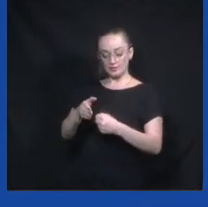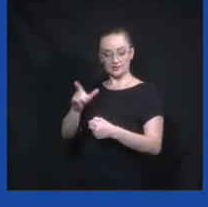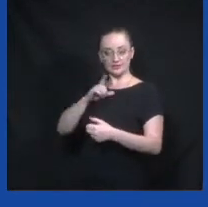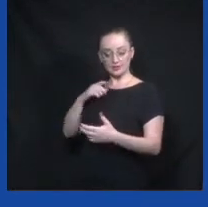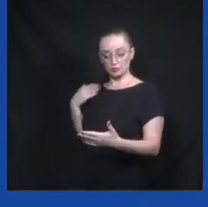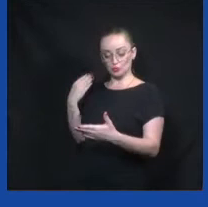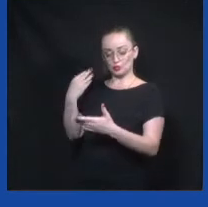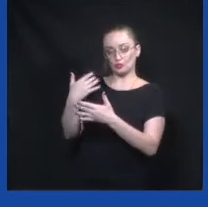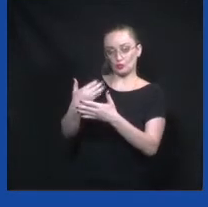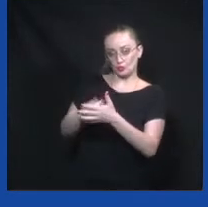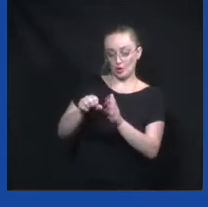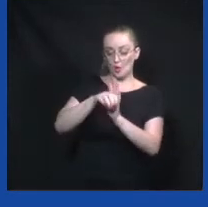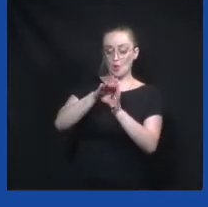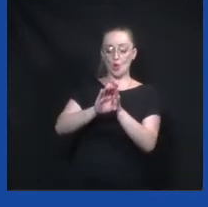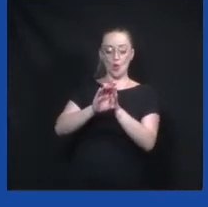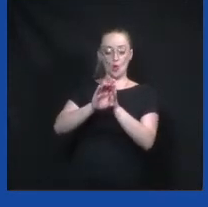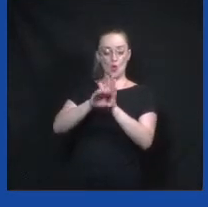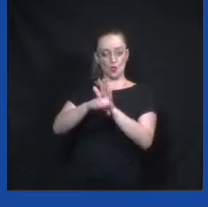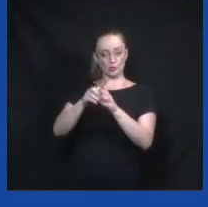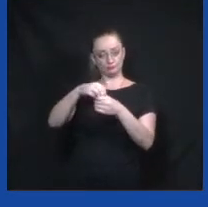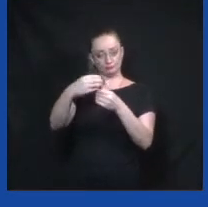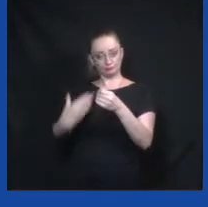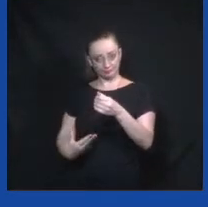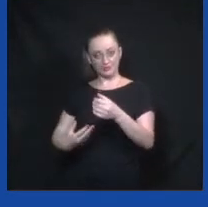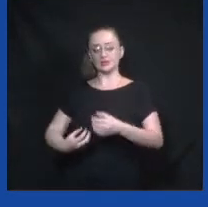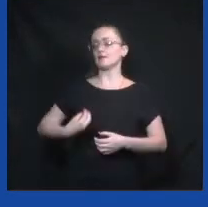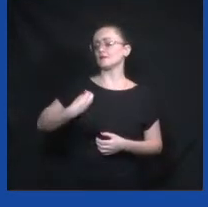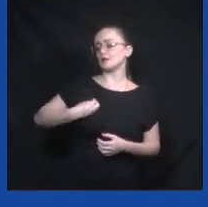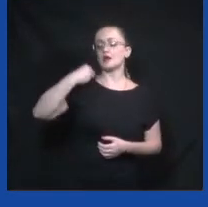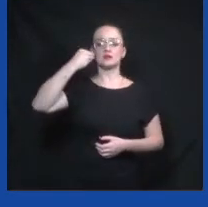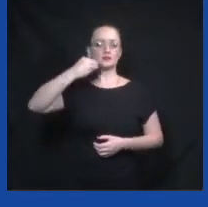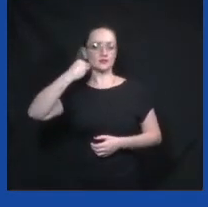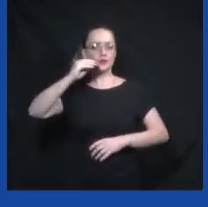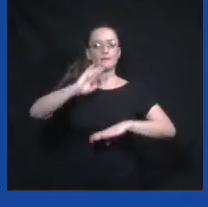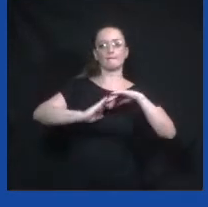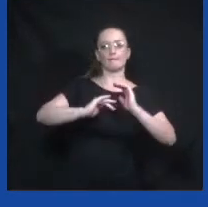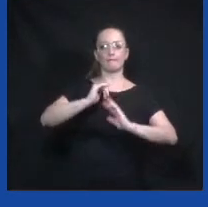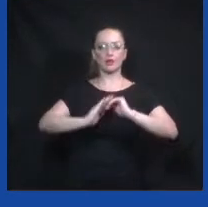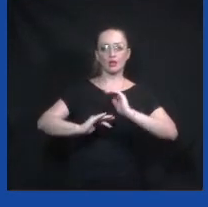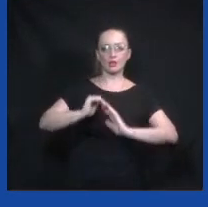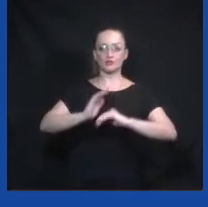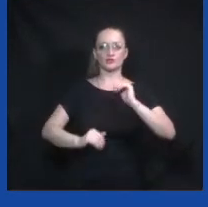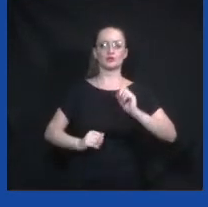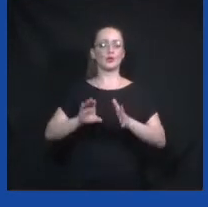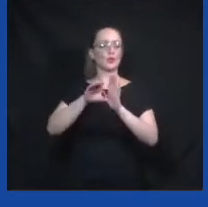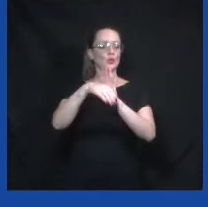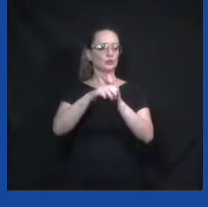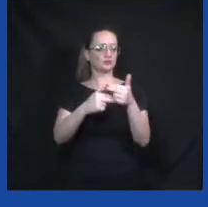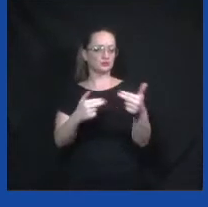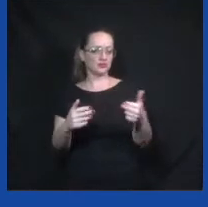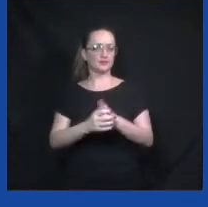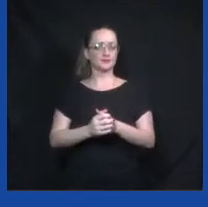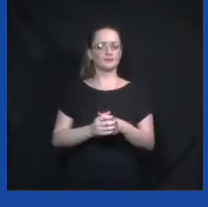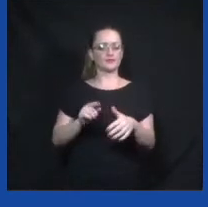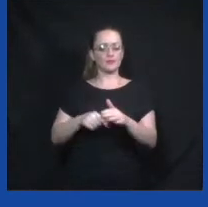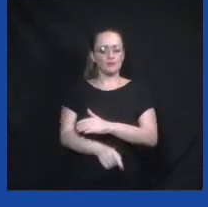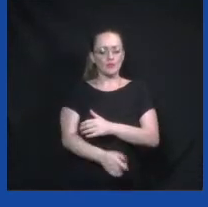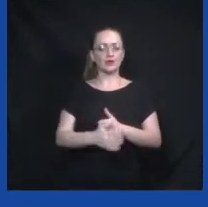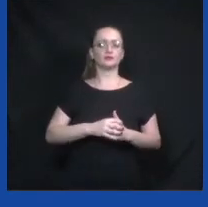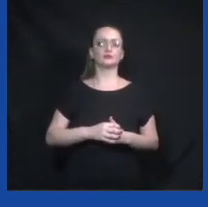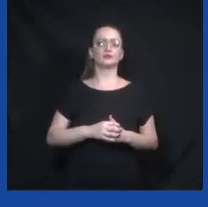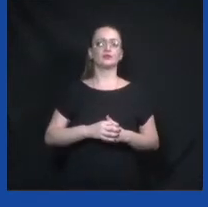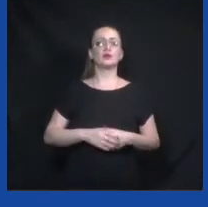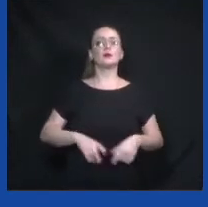consigo conteúdos, vivências, práticas, conceitos, fundamentos que